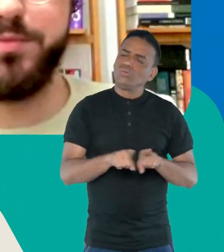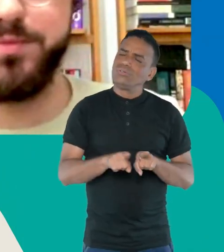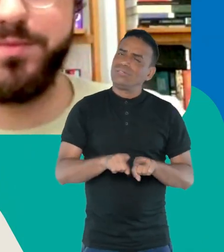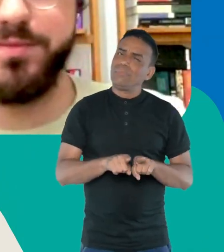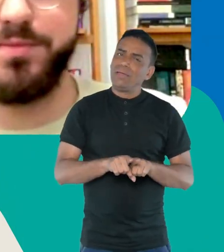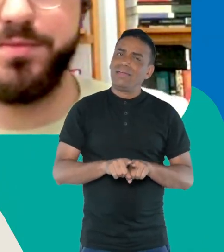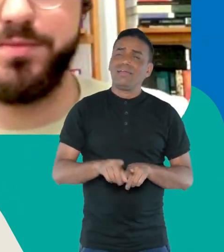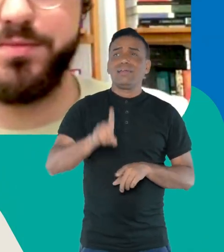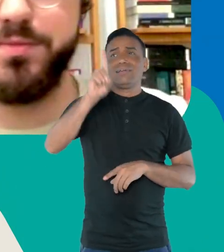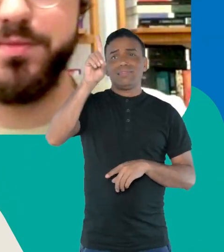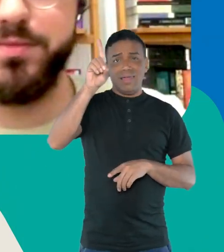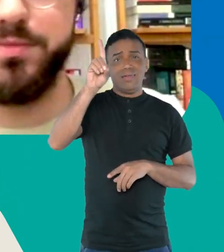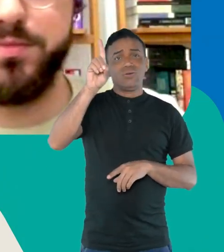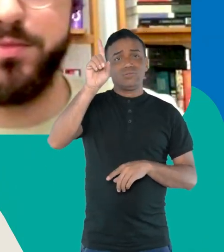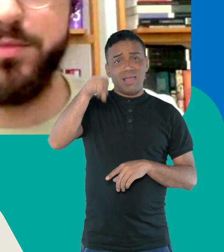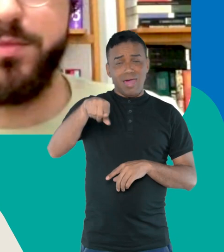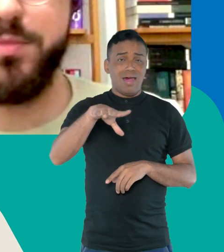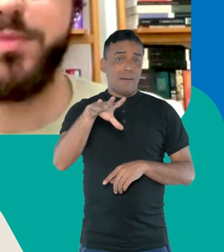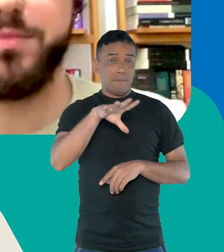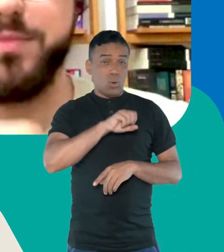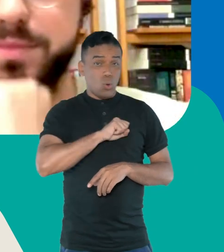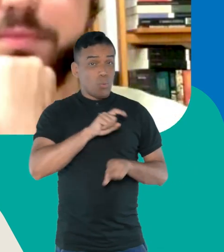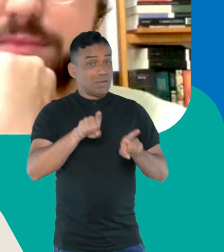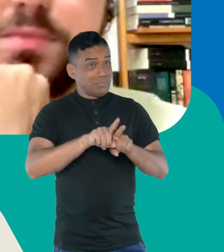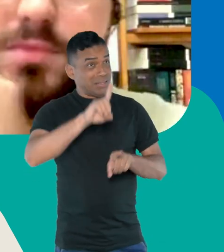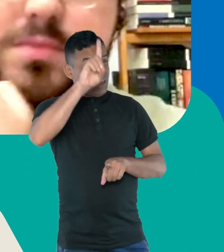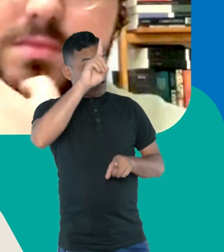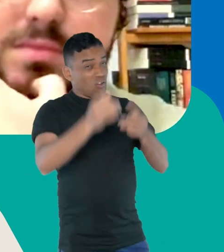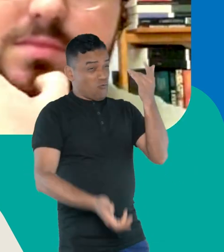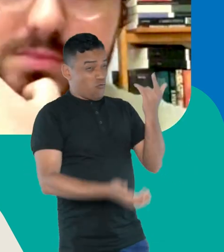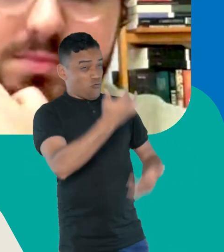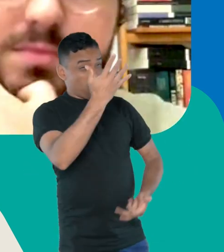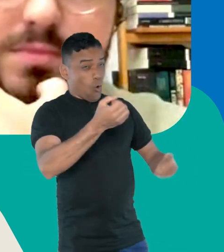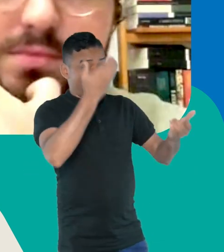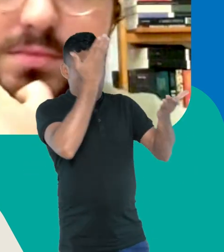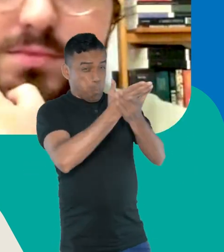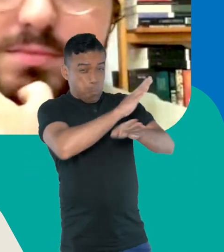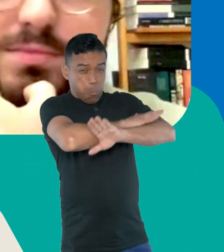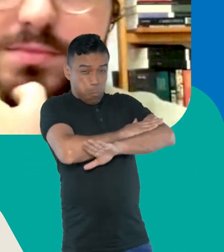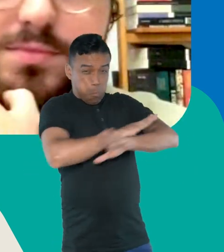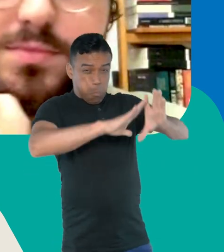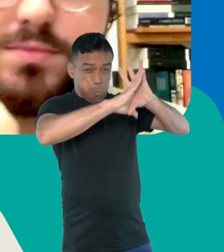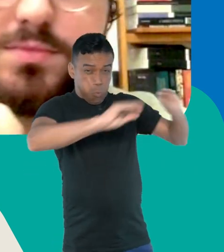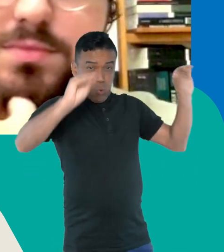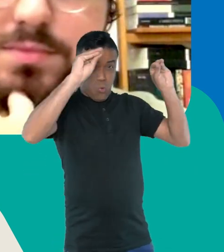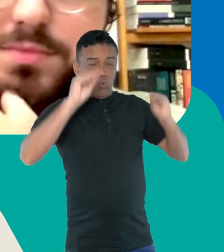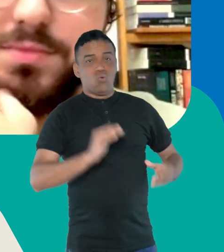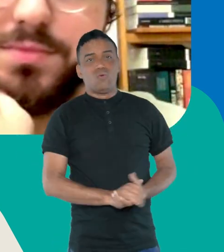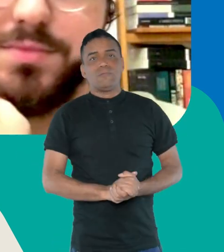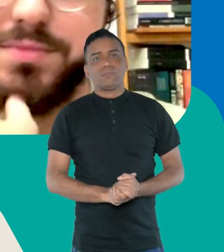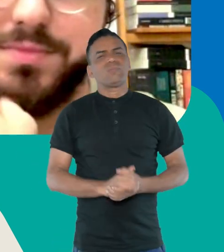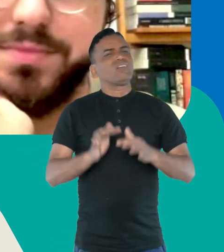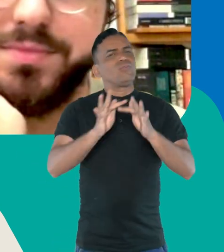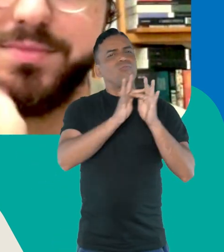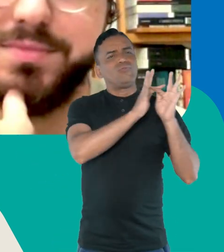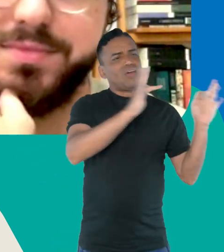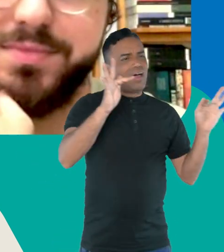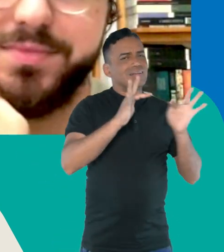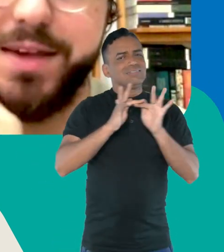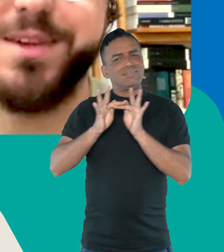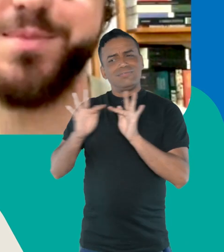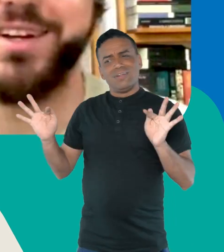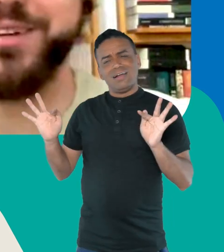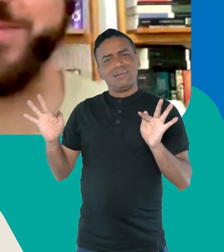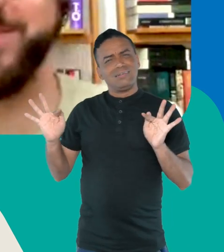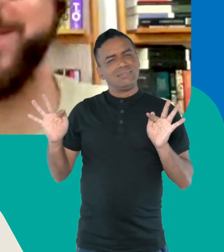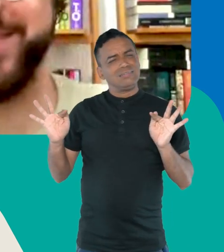escreve Deus é amor, mas também é fogo consumidor. É, essa frase, ela nos